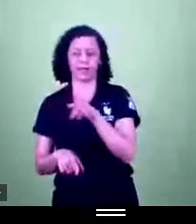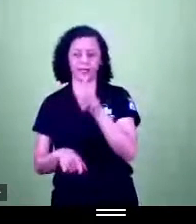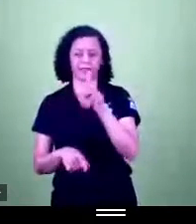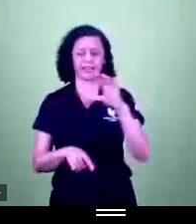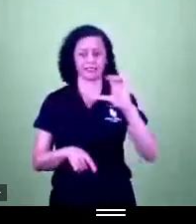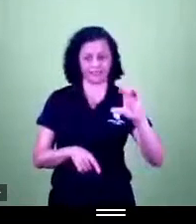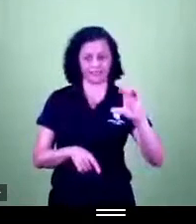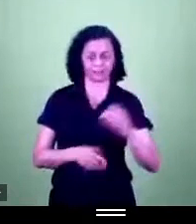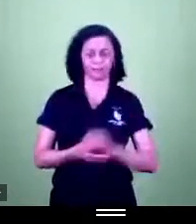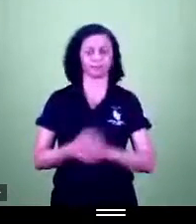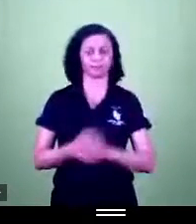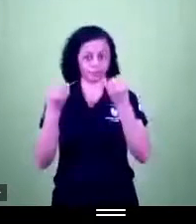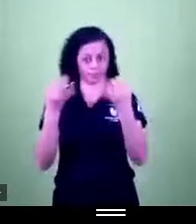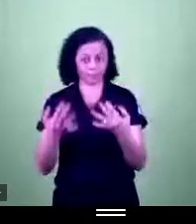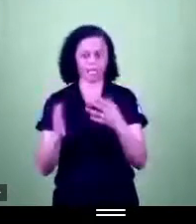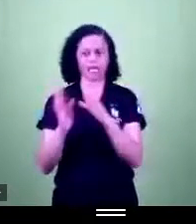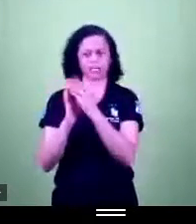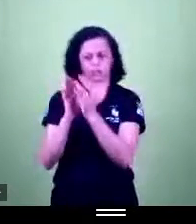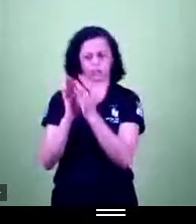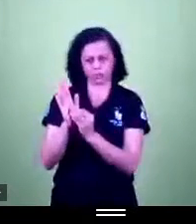como sendo a aula de hoje,